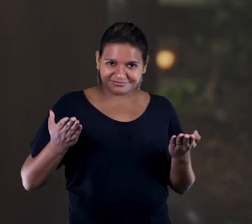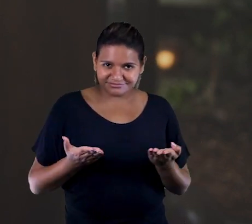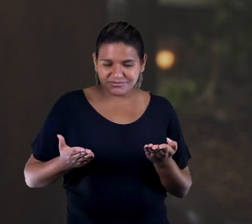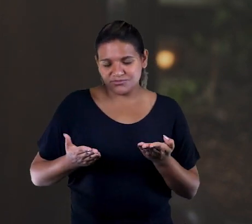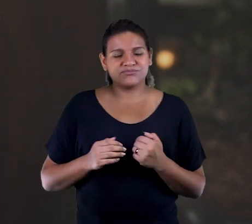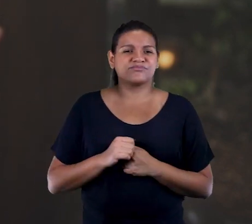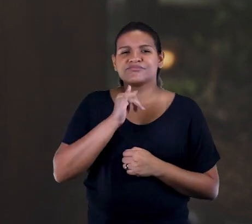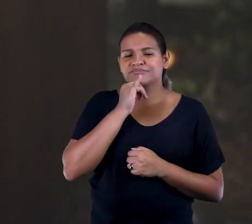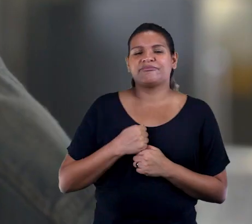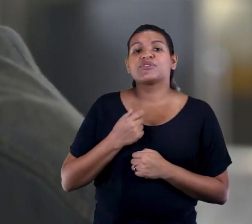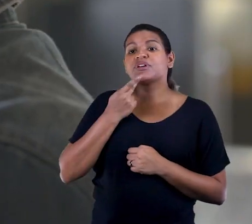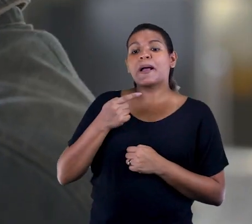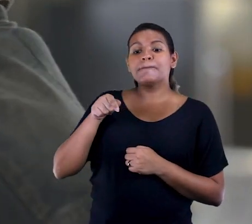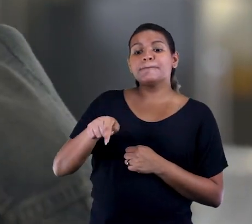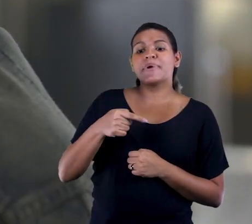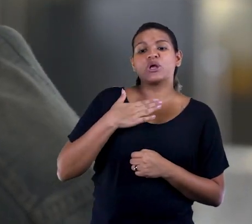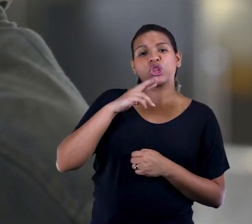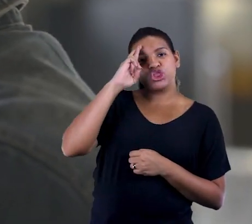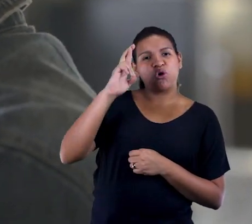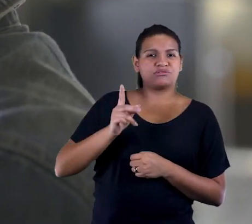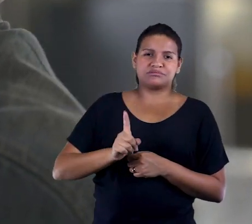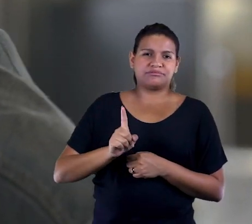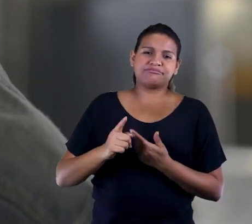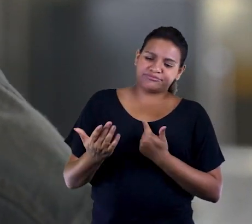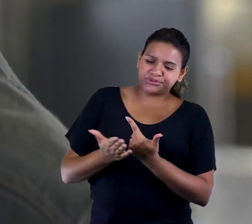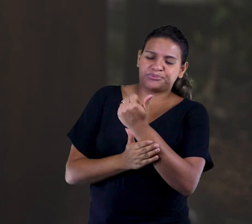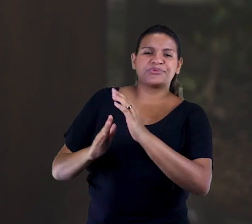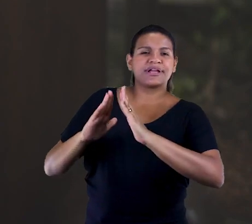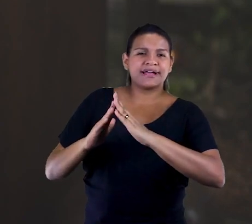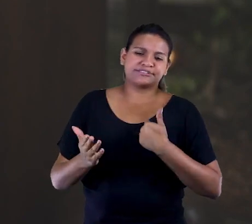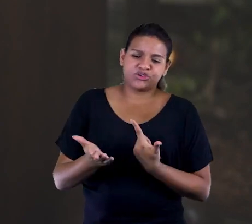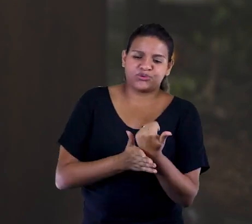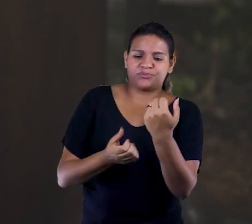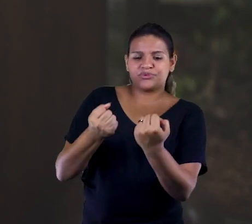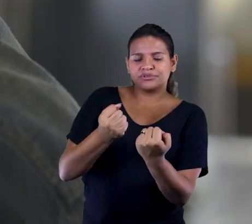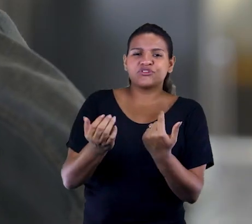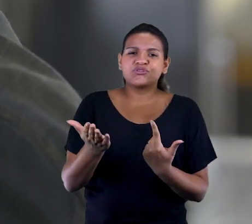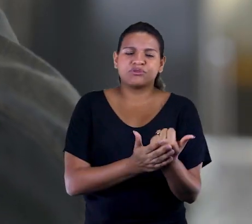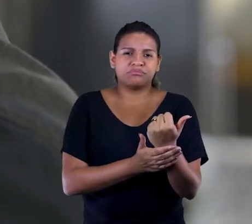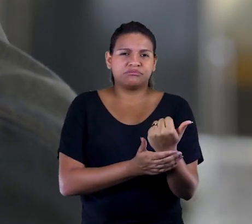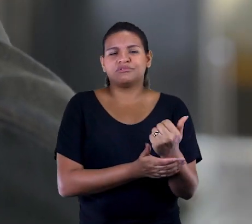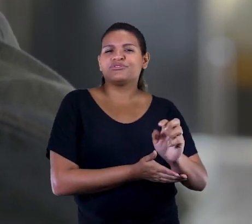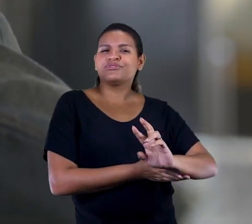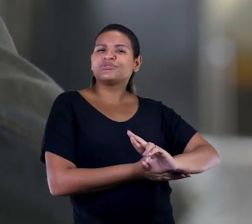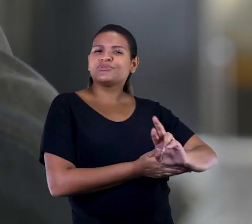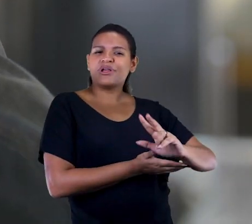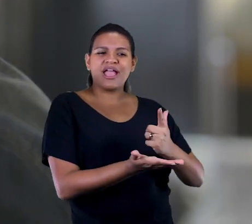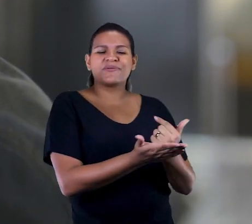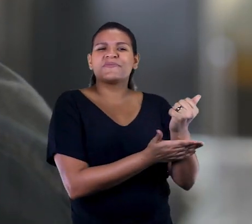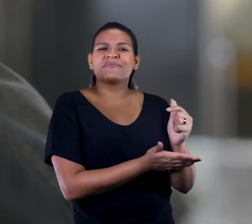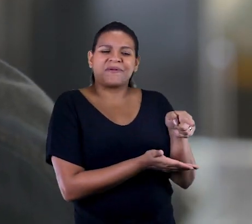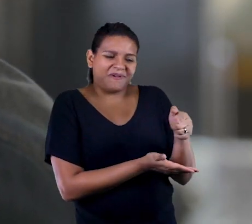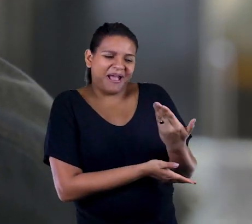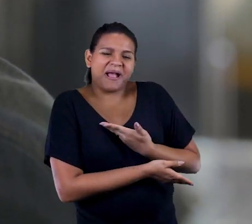não é mais o dono de um animal. Você compra um carro, você compra uma casa, você não compra um amigo. Você não é o dono de um ser